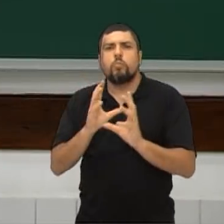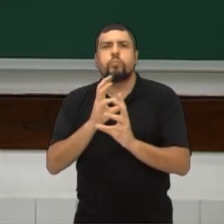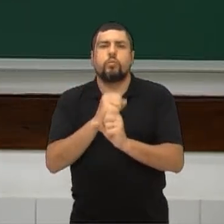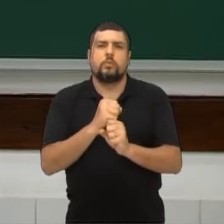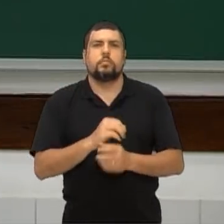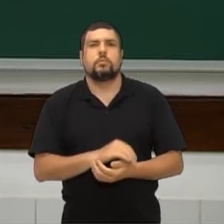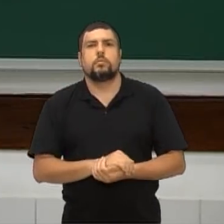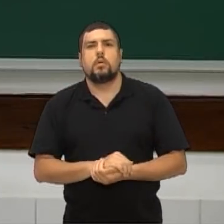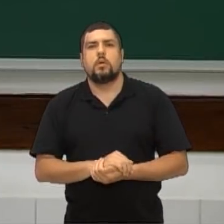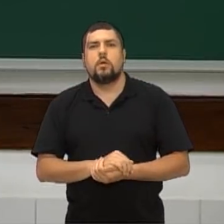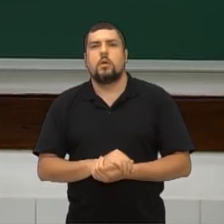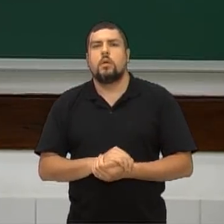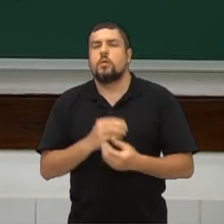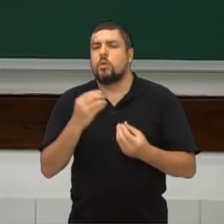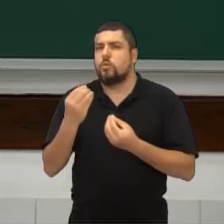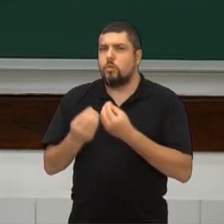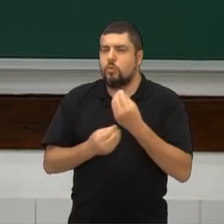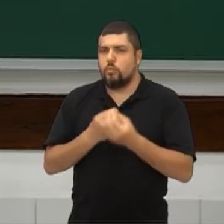vai analisar